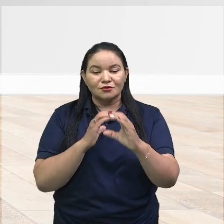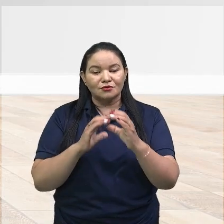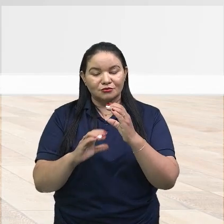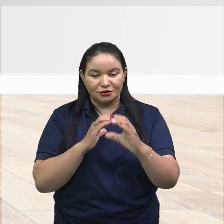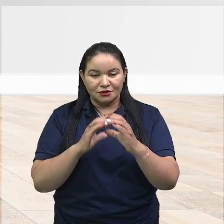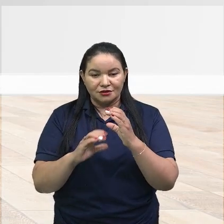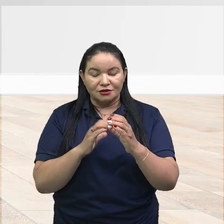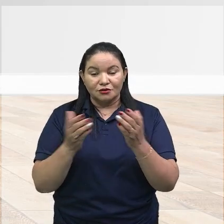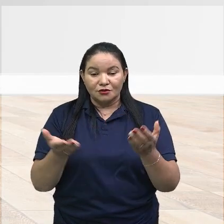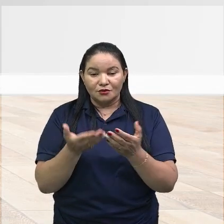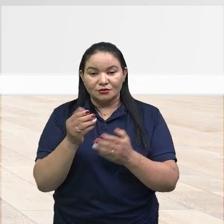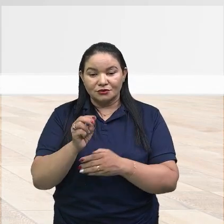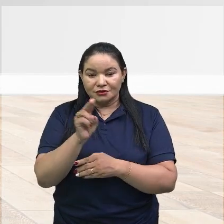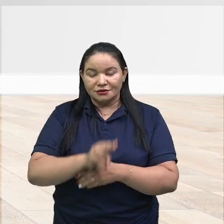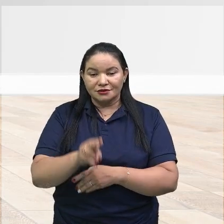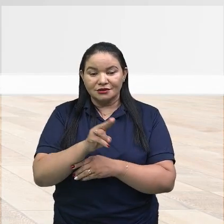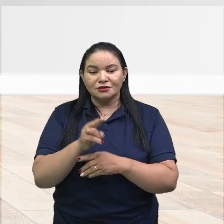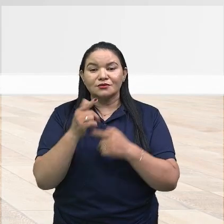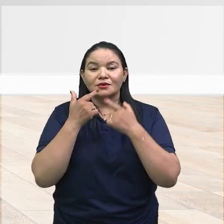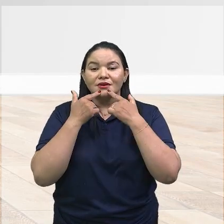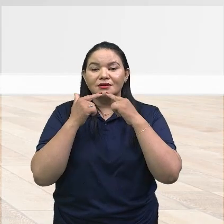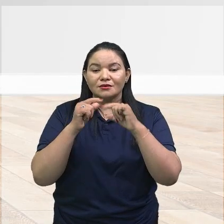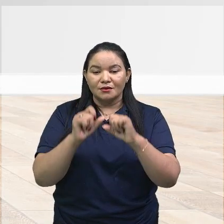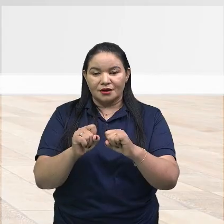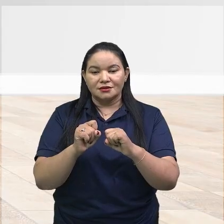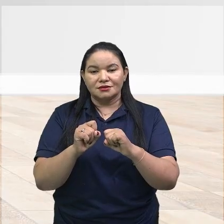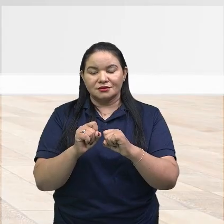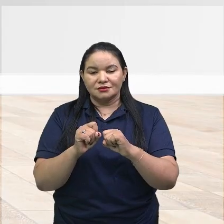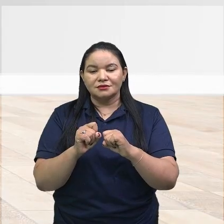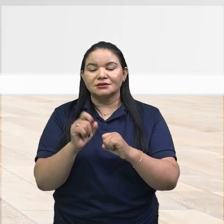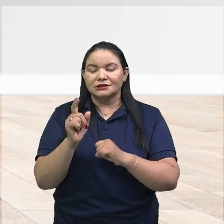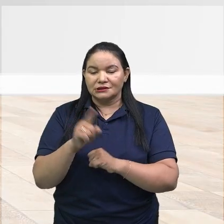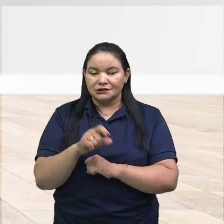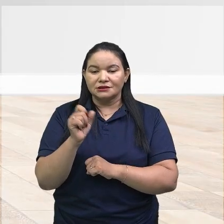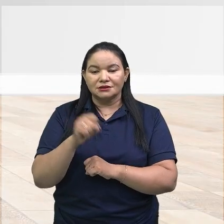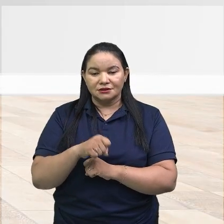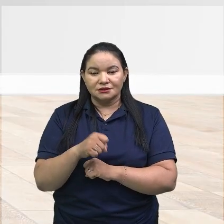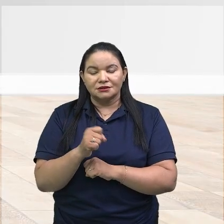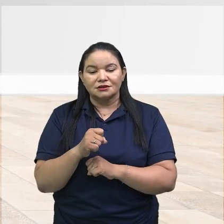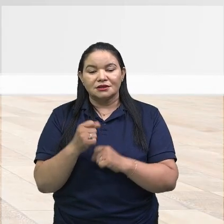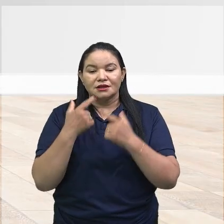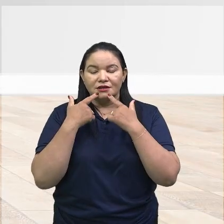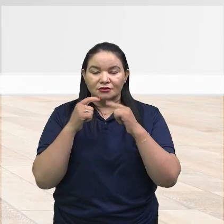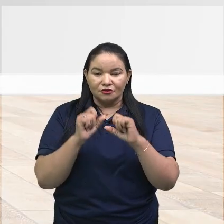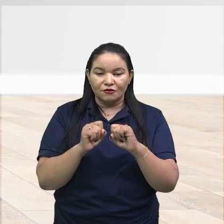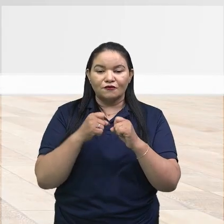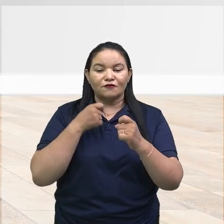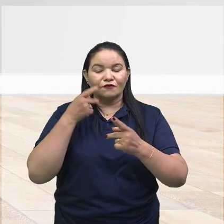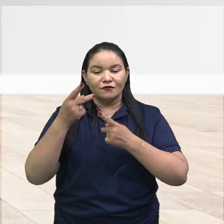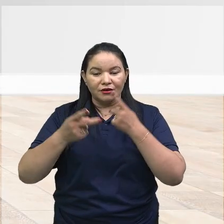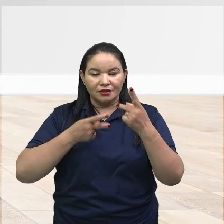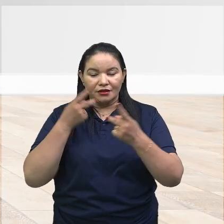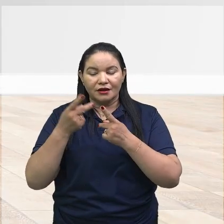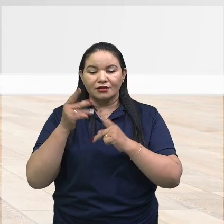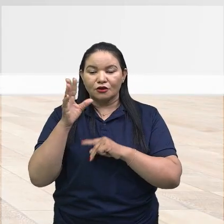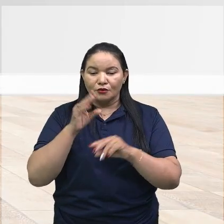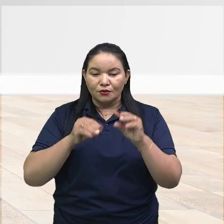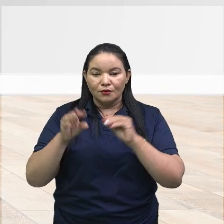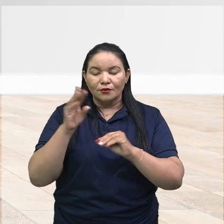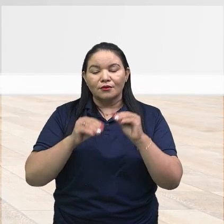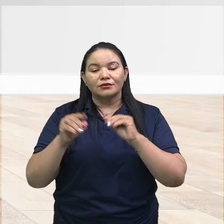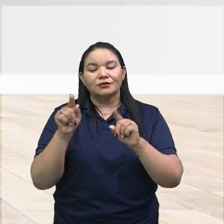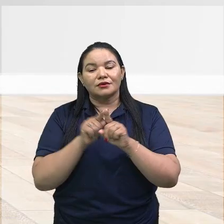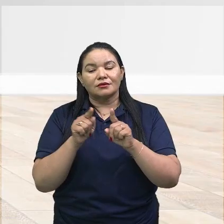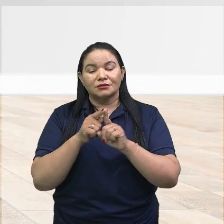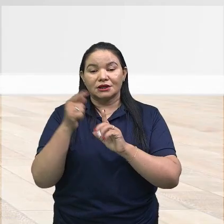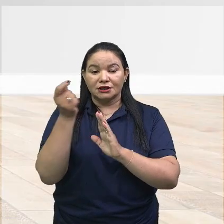gente está utilizando uma linguagem, né? A gente está utilizando a linguagem falada, né? A gente está utilizando